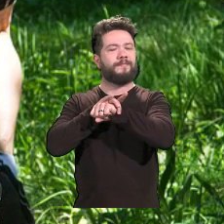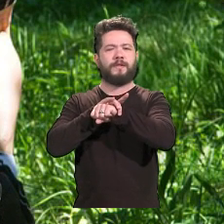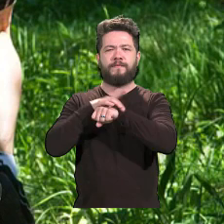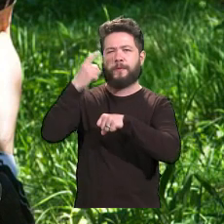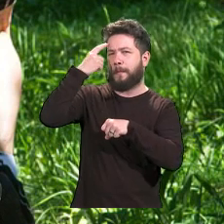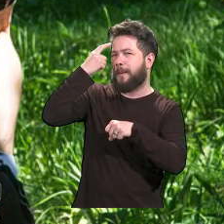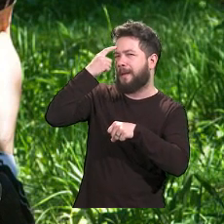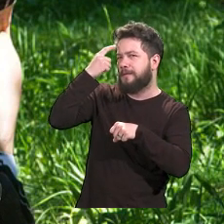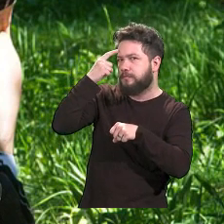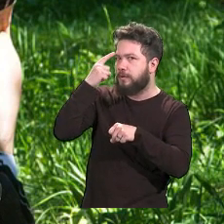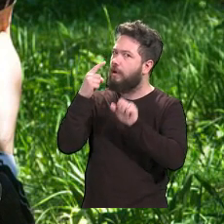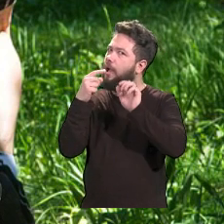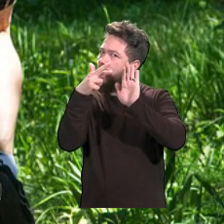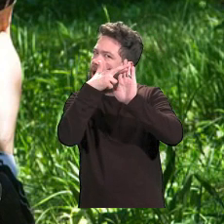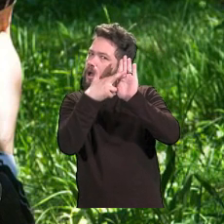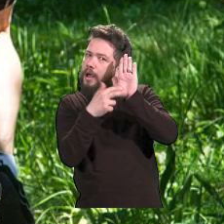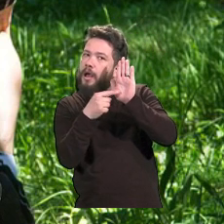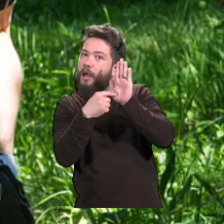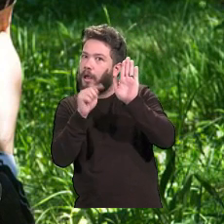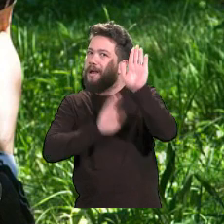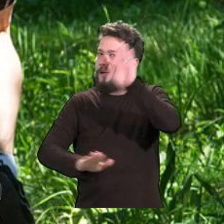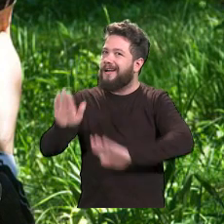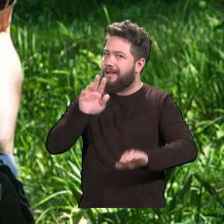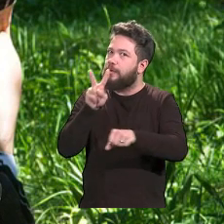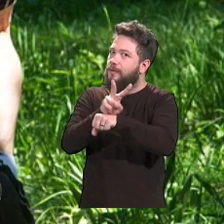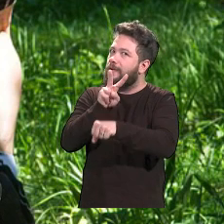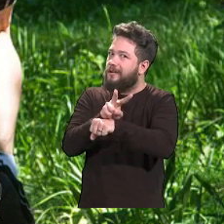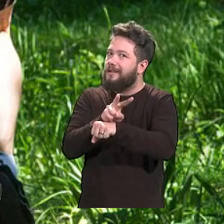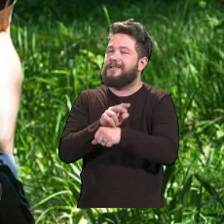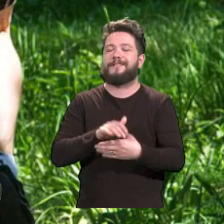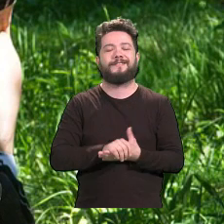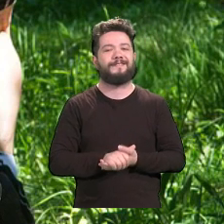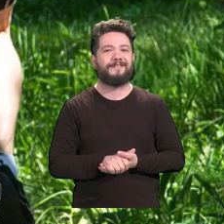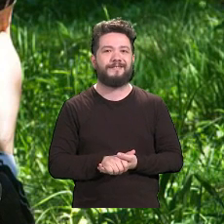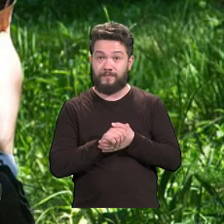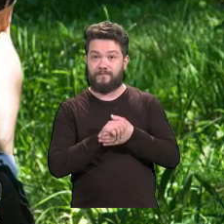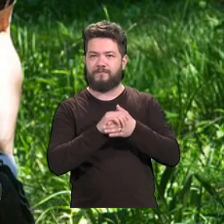mais segura. Vamos pensar um pouco sobre estes cuidados?